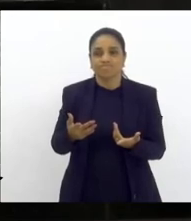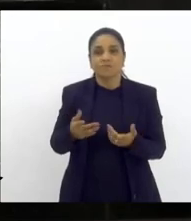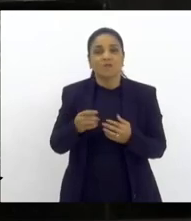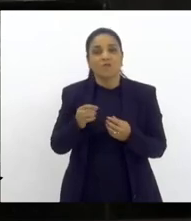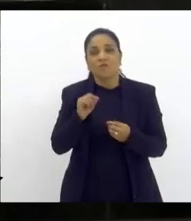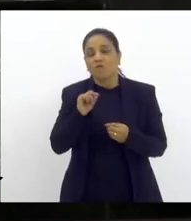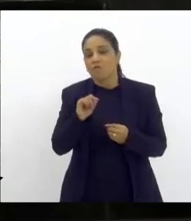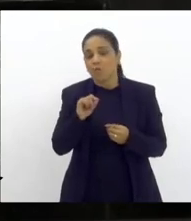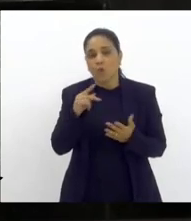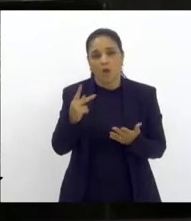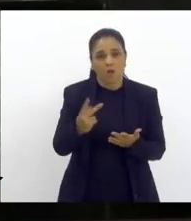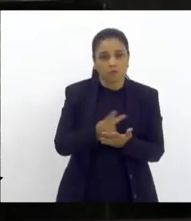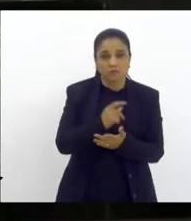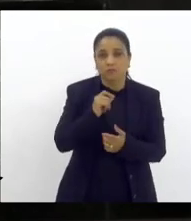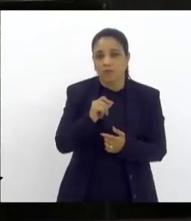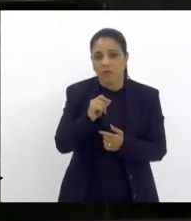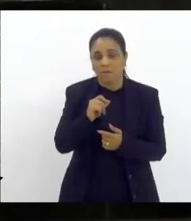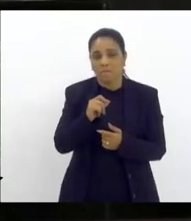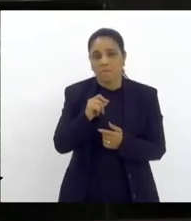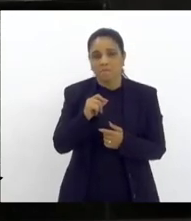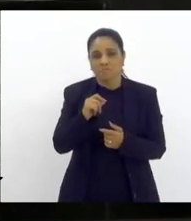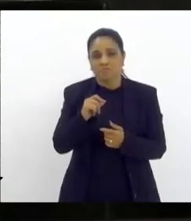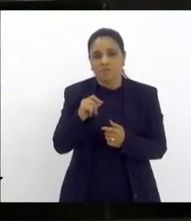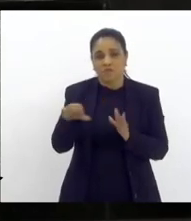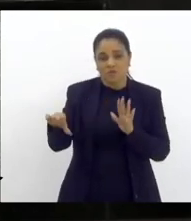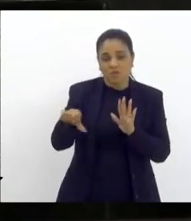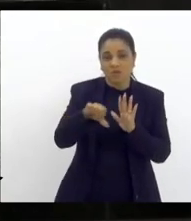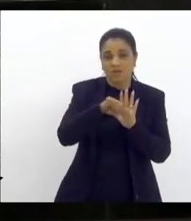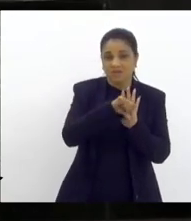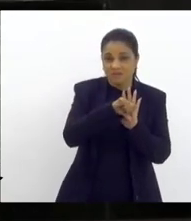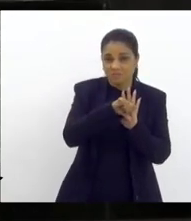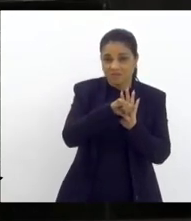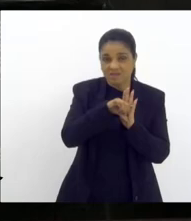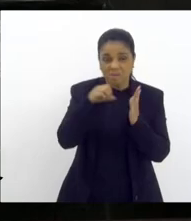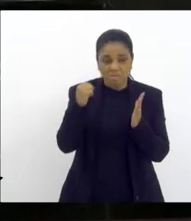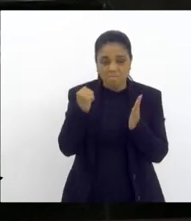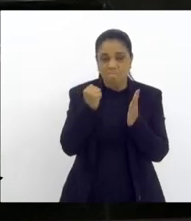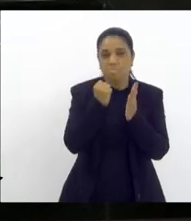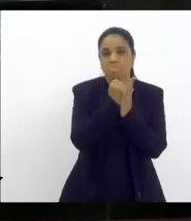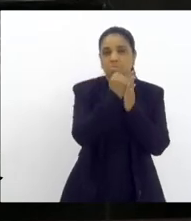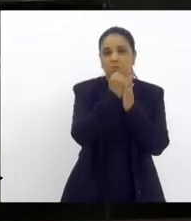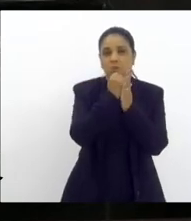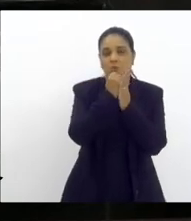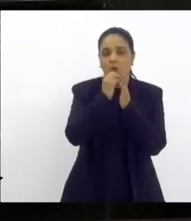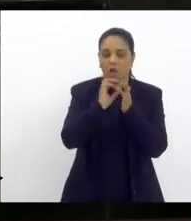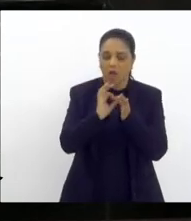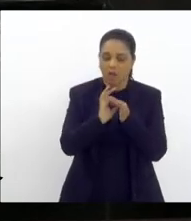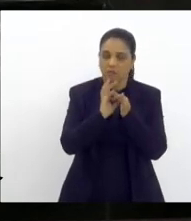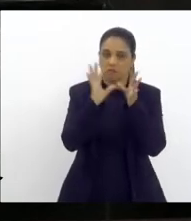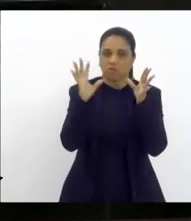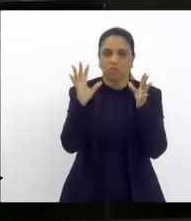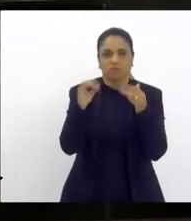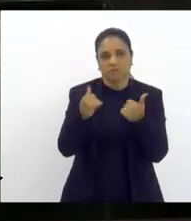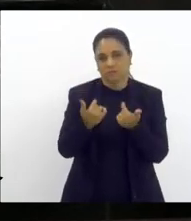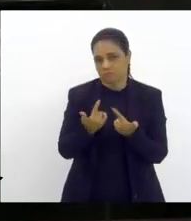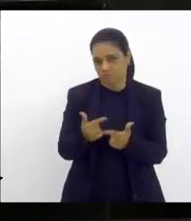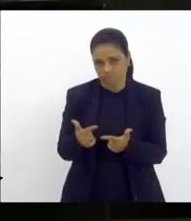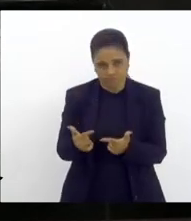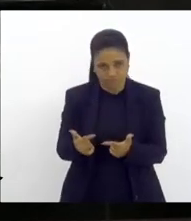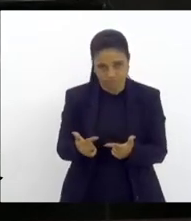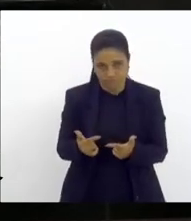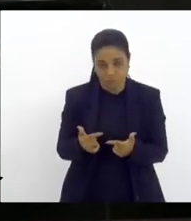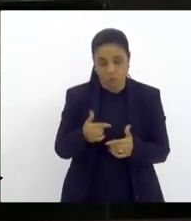uma ação massacre que marcou que marca a nossa democracia que marca